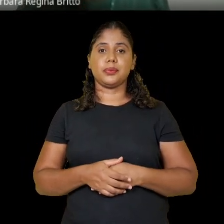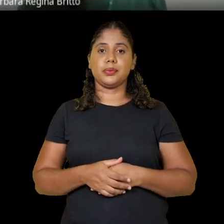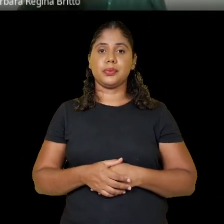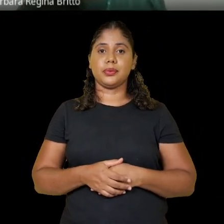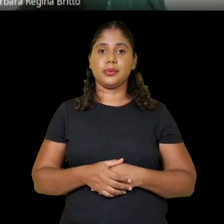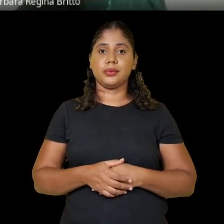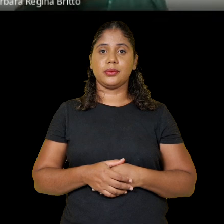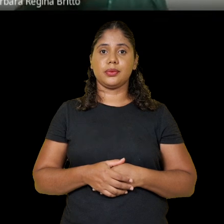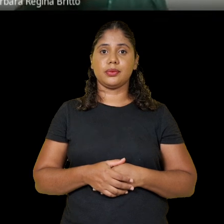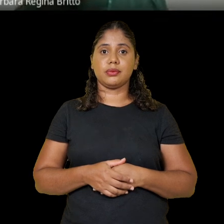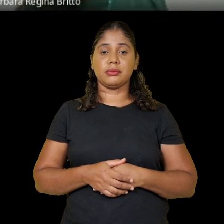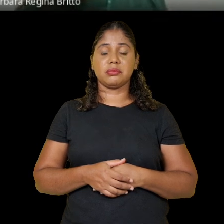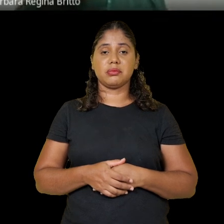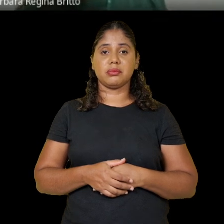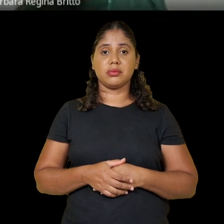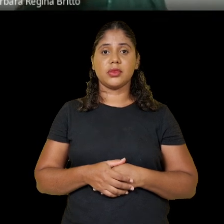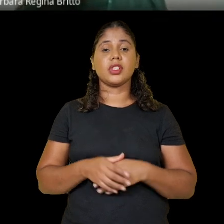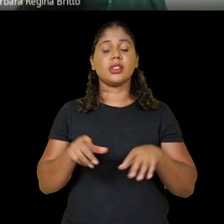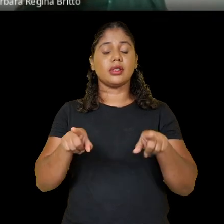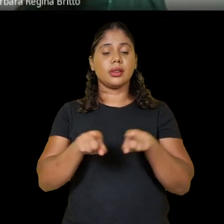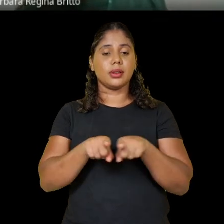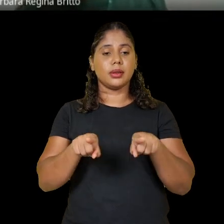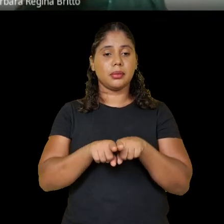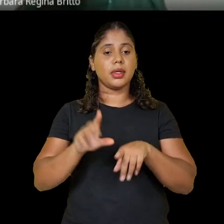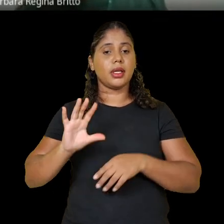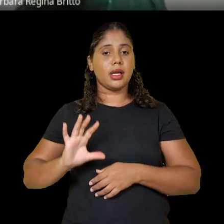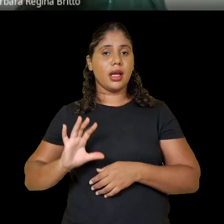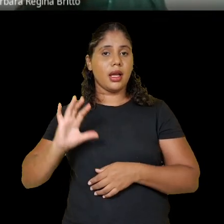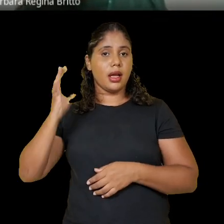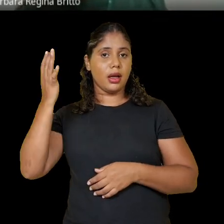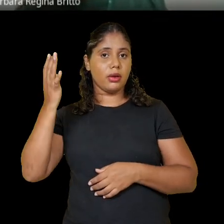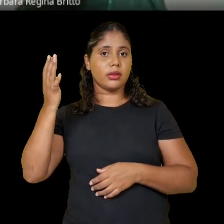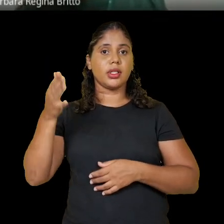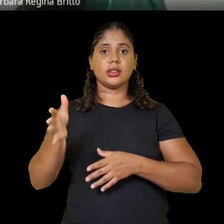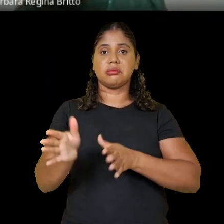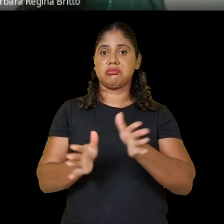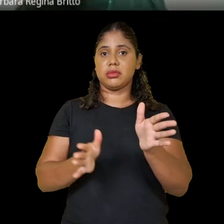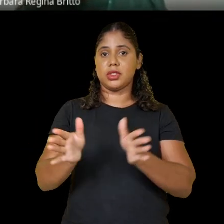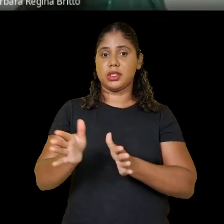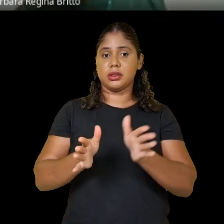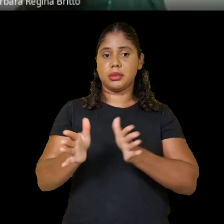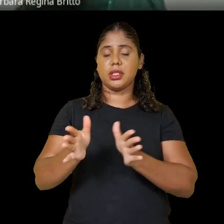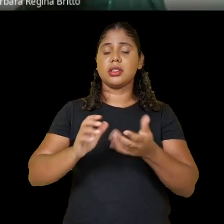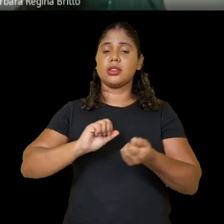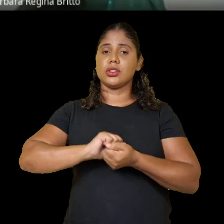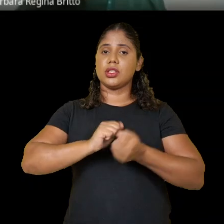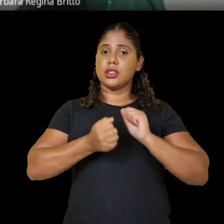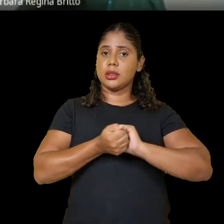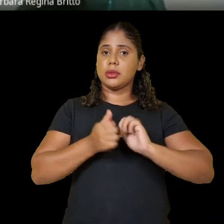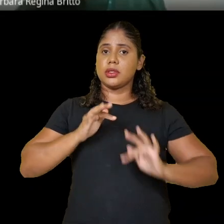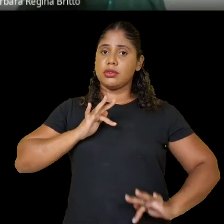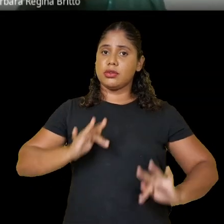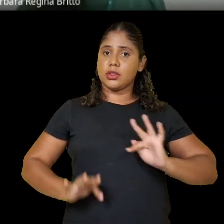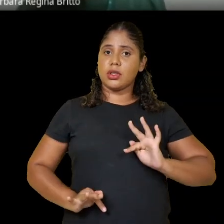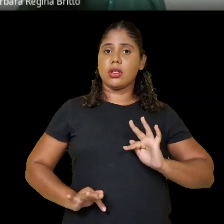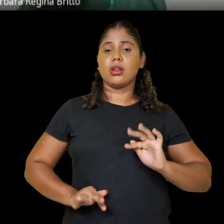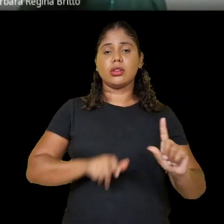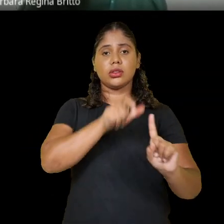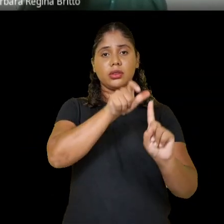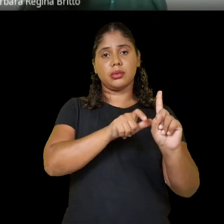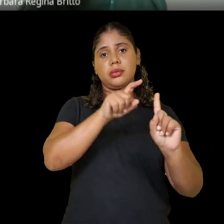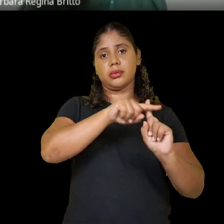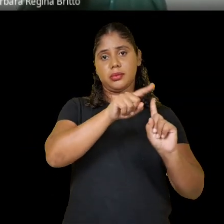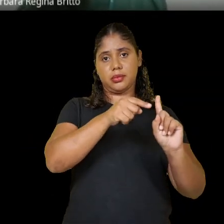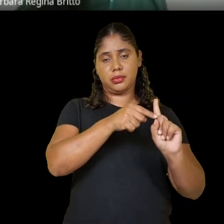aminoacidúria, que pode estar presente também nesse processo de adaptação fisiológica, tá?